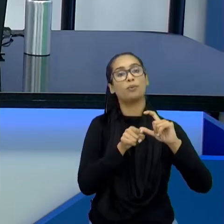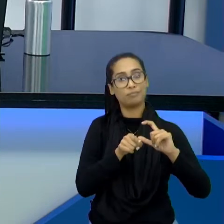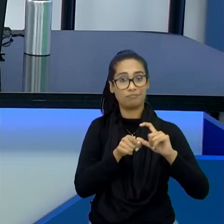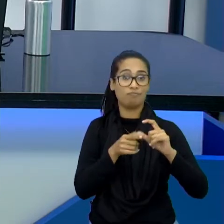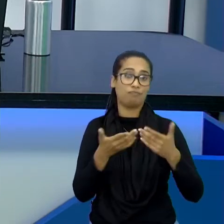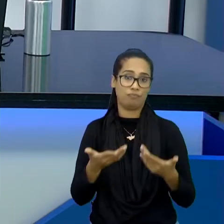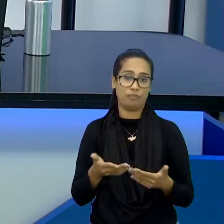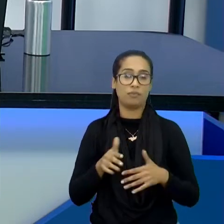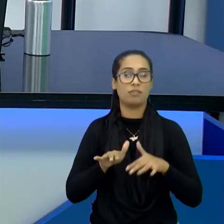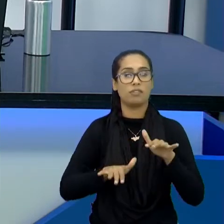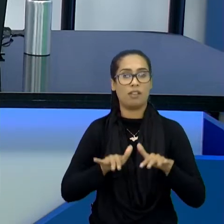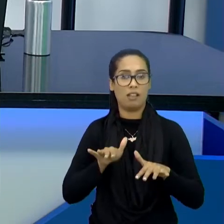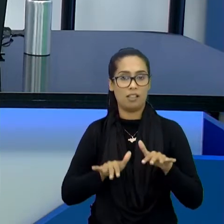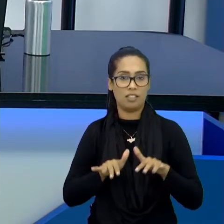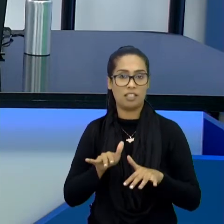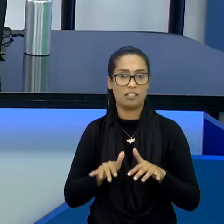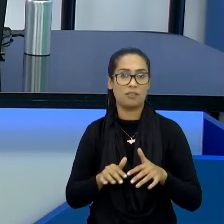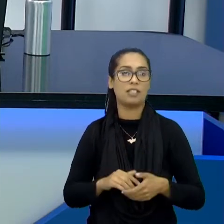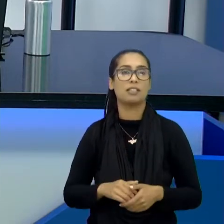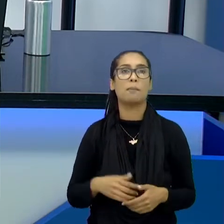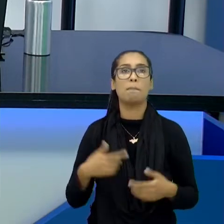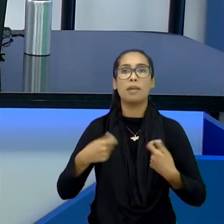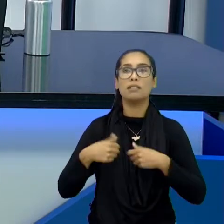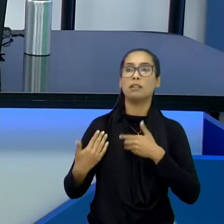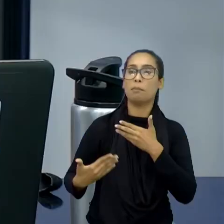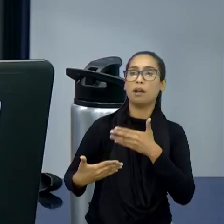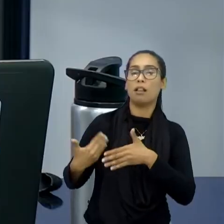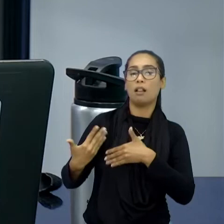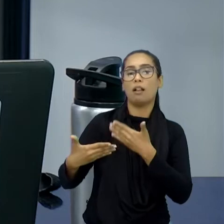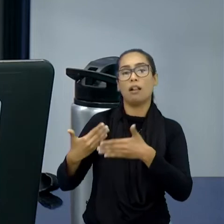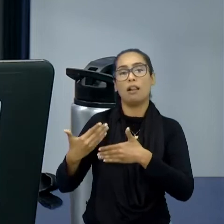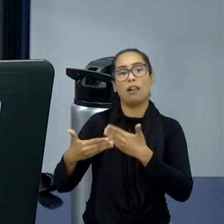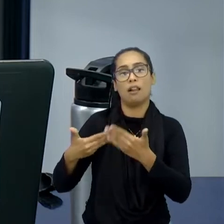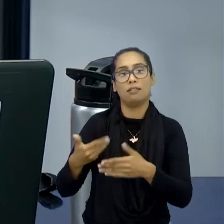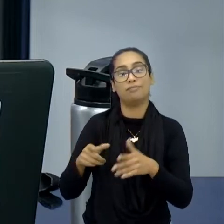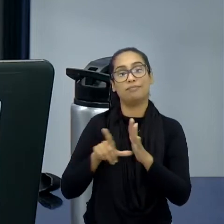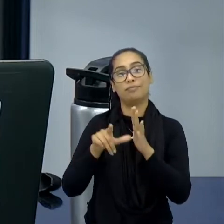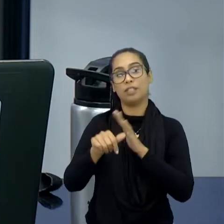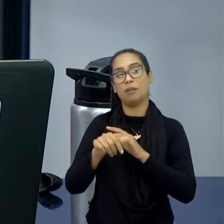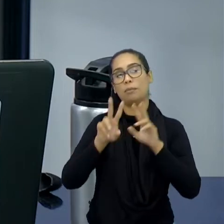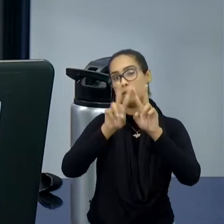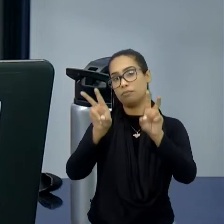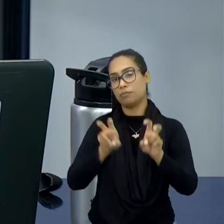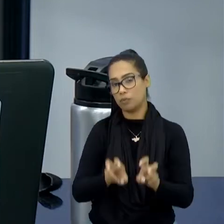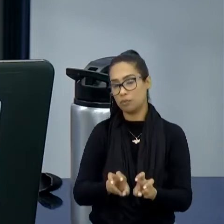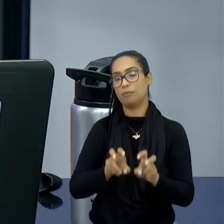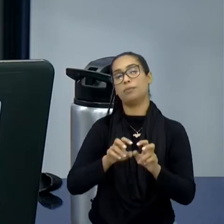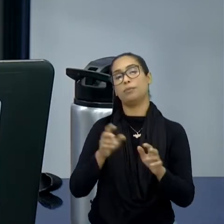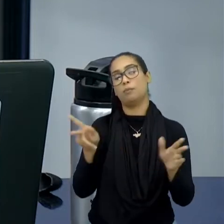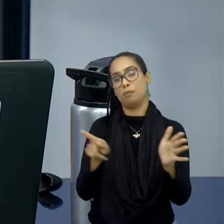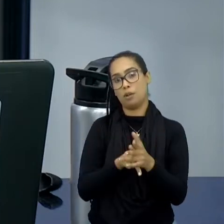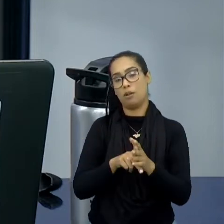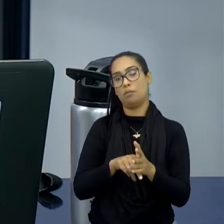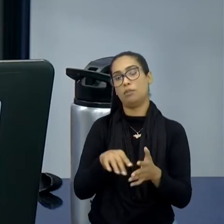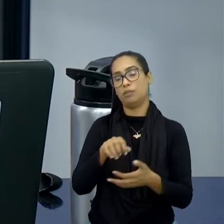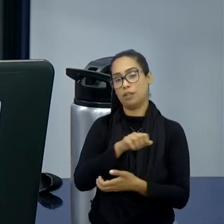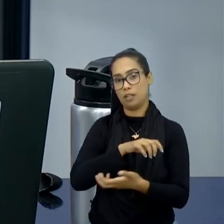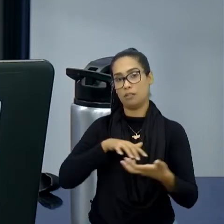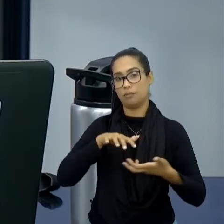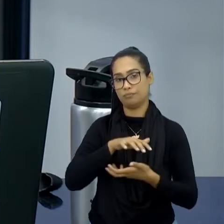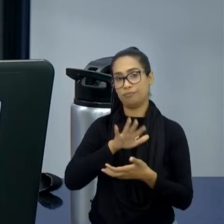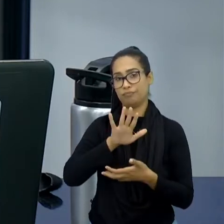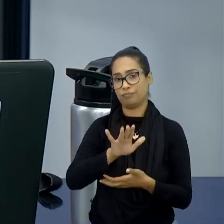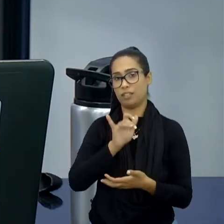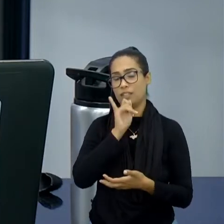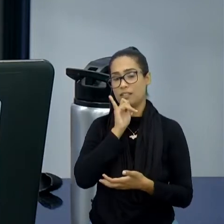sejam dados para que se possa ser chamada revolução. Isso me lembra que, nos estudos de astronomia, a